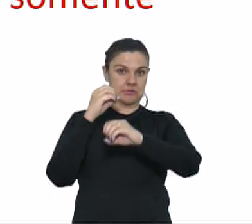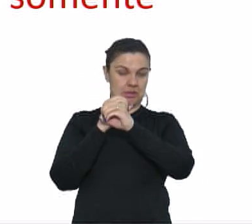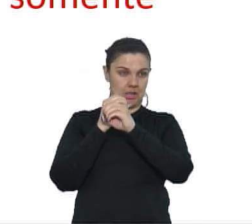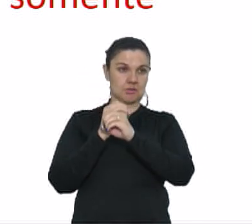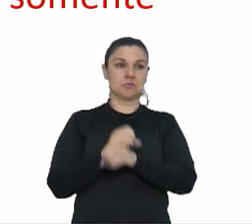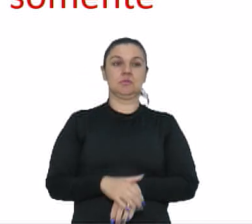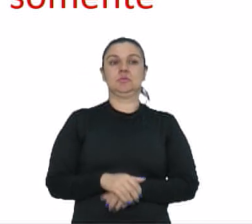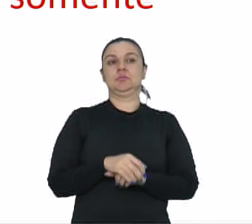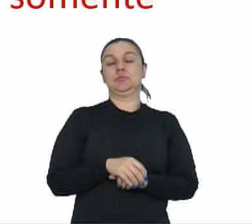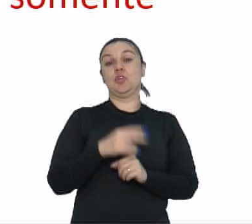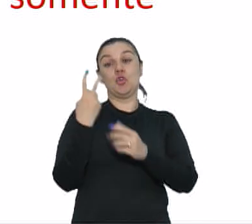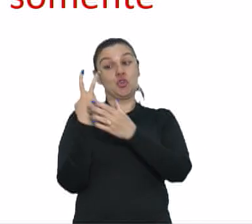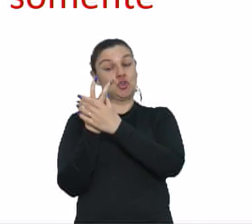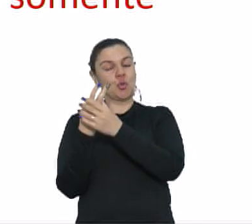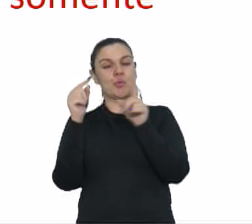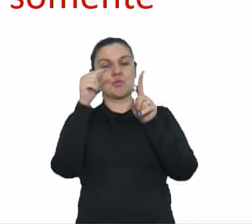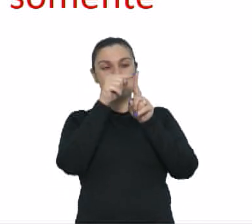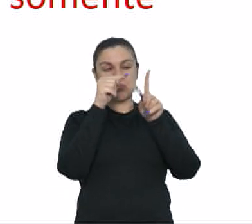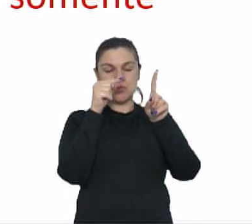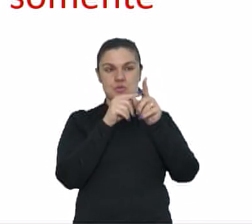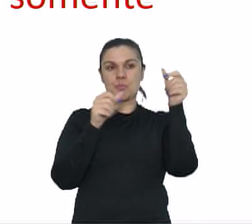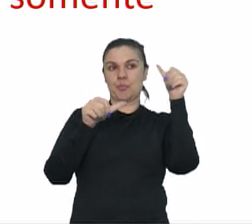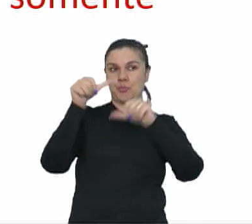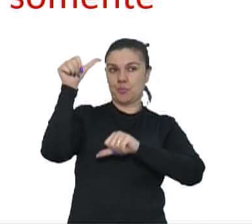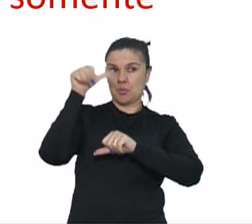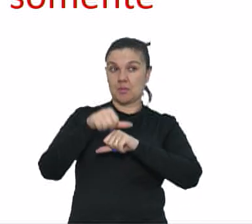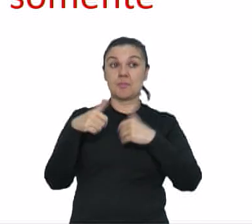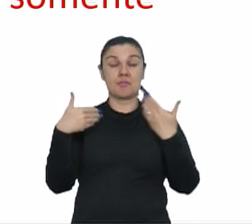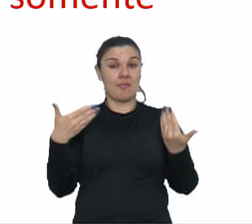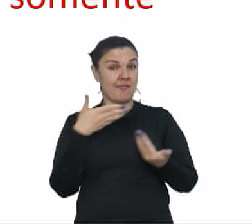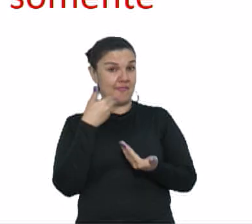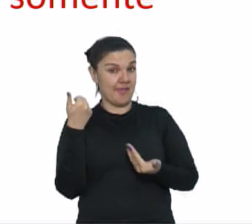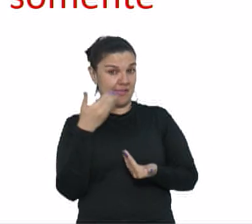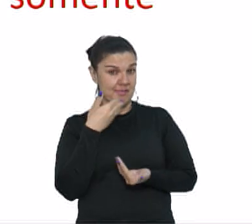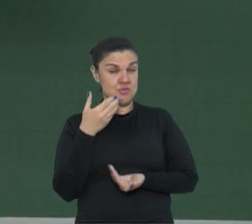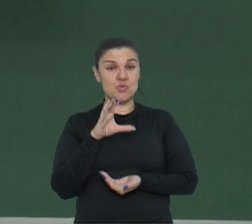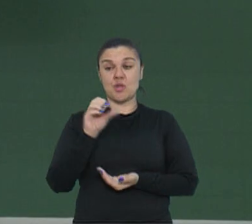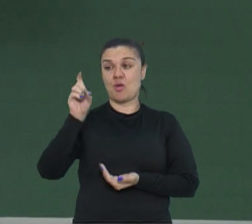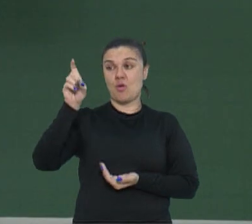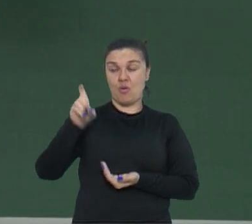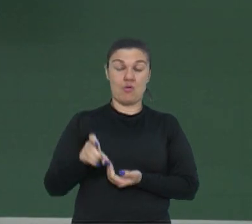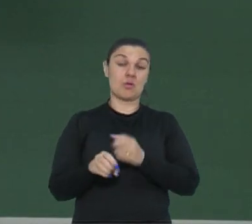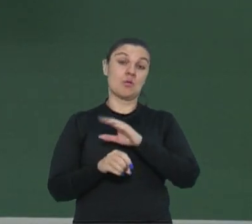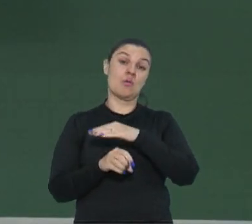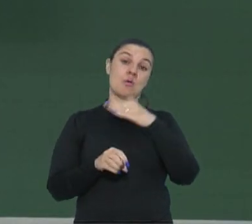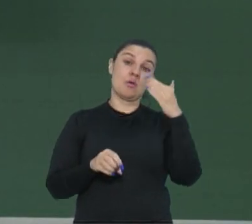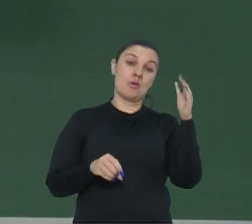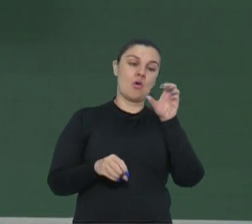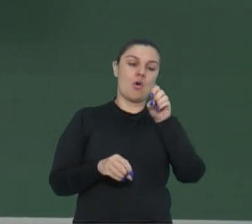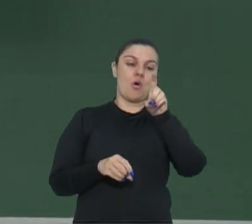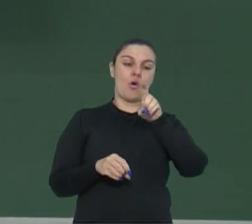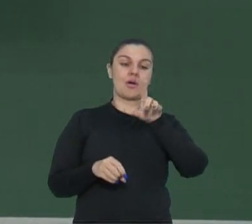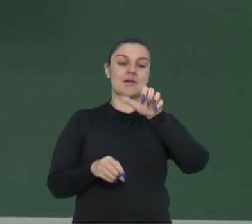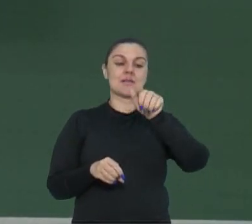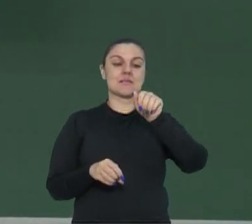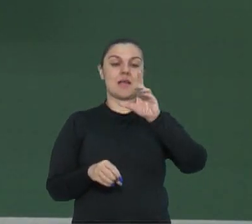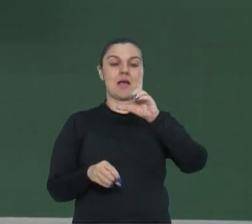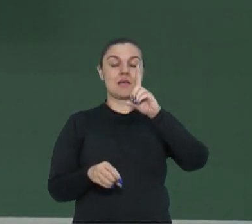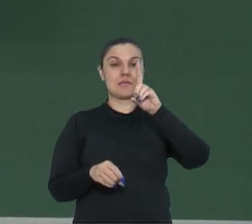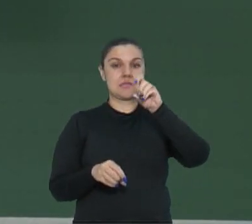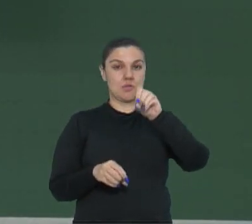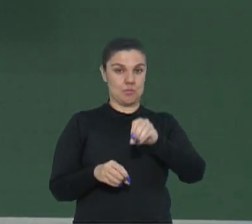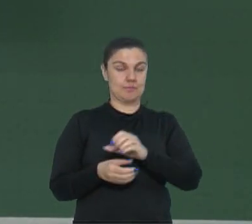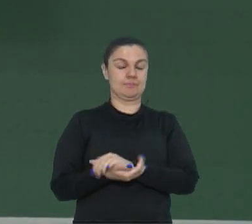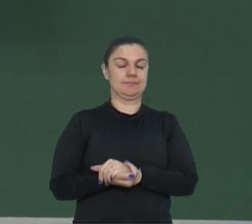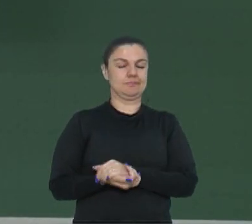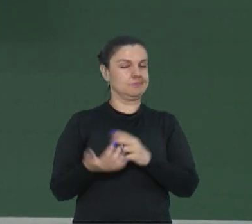somente 2 tipos de elementos químicos. Assim fica fácil de você saber o que é um óxido e o que é um oxiácido, e não